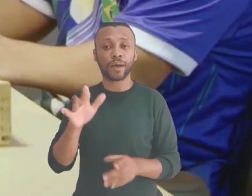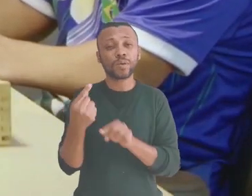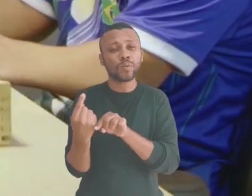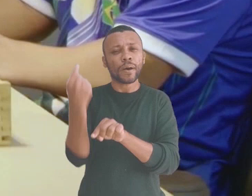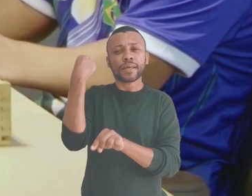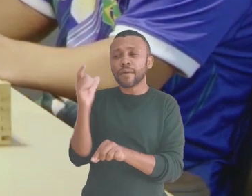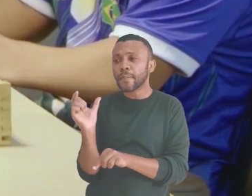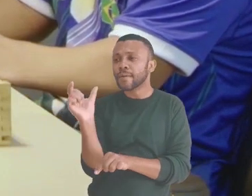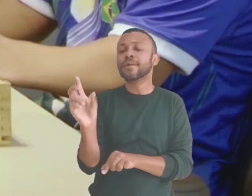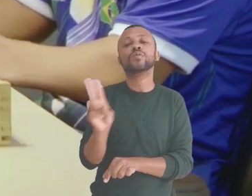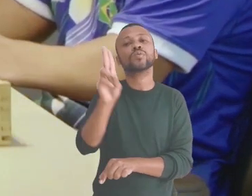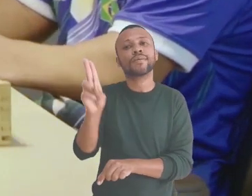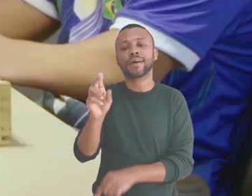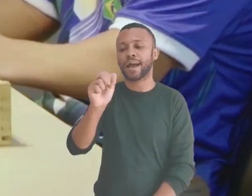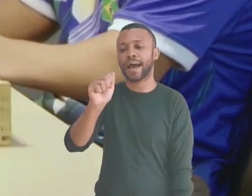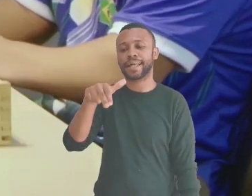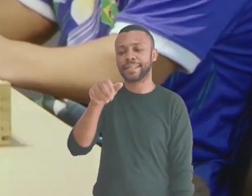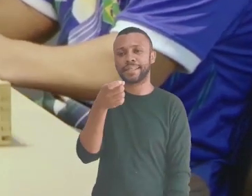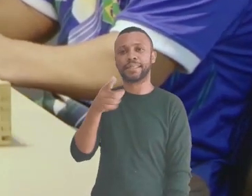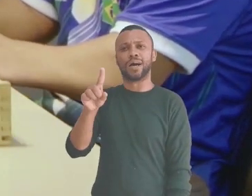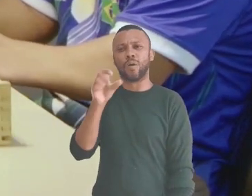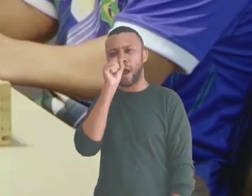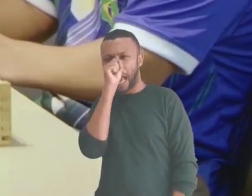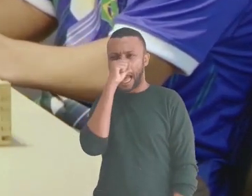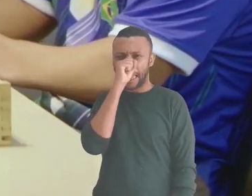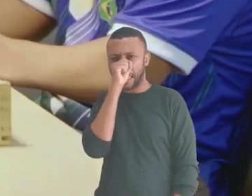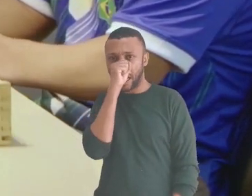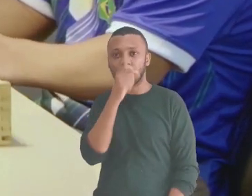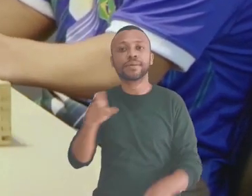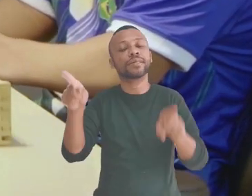se utilizava era anão, tá? E que inclusive